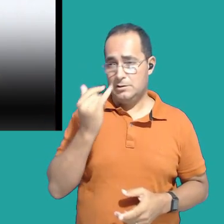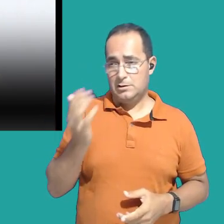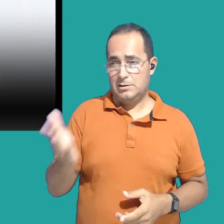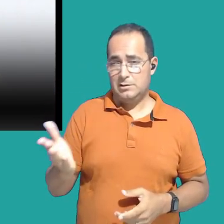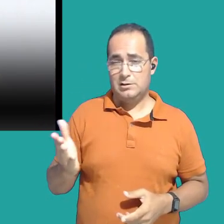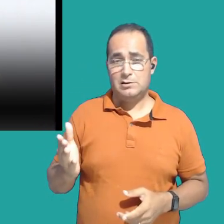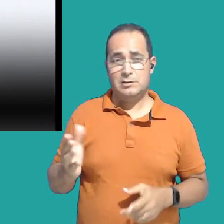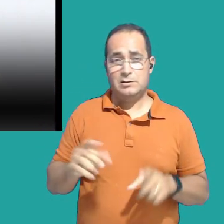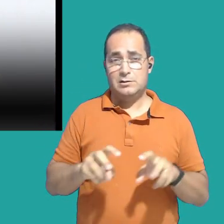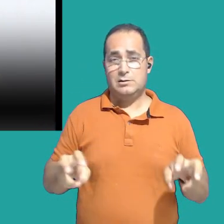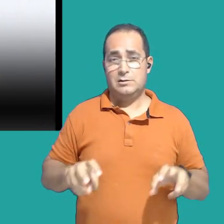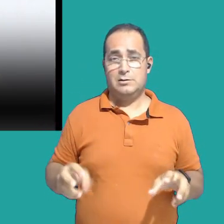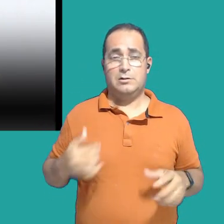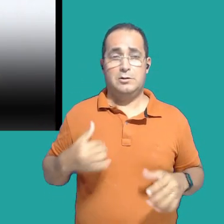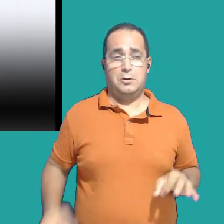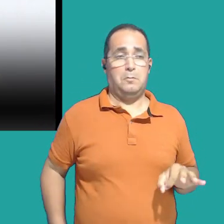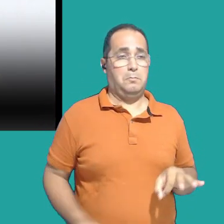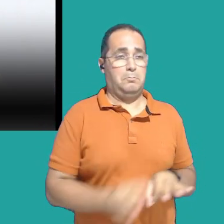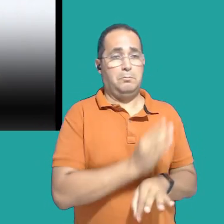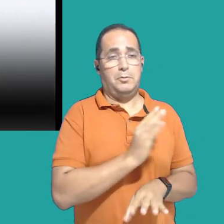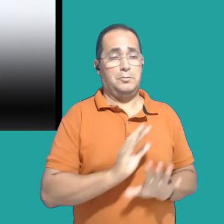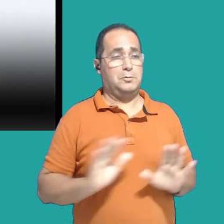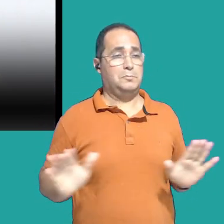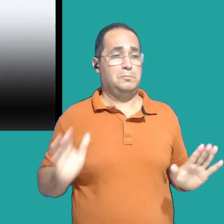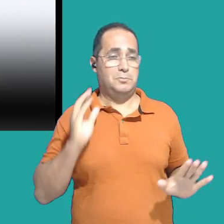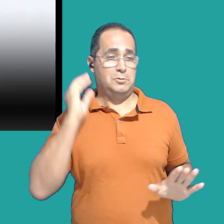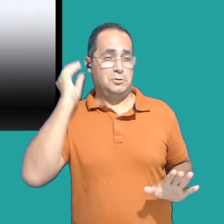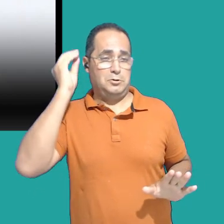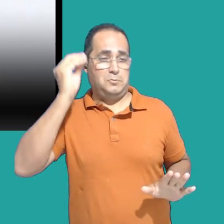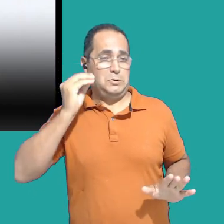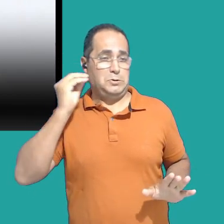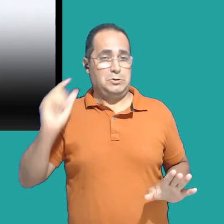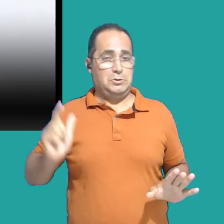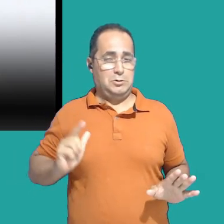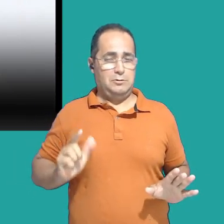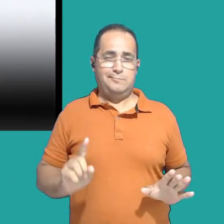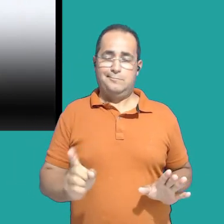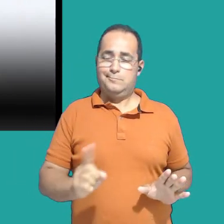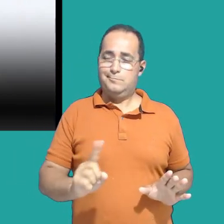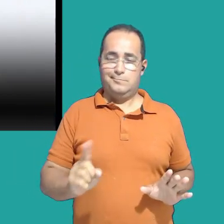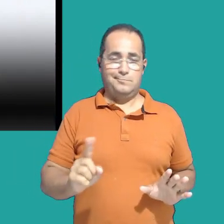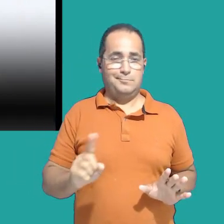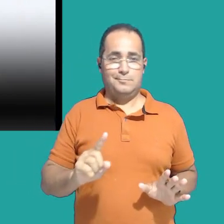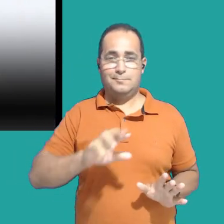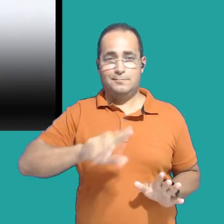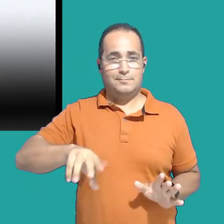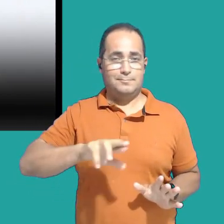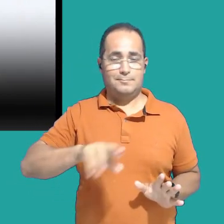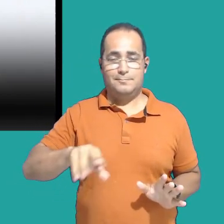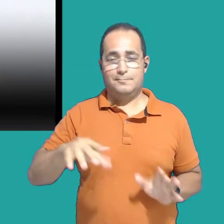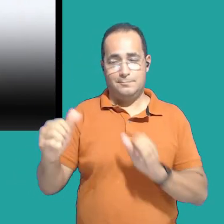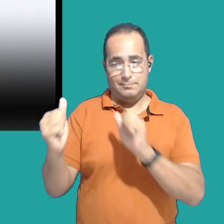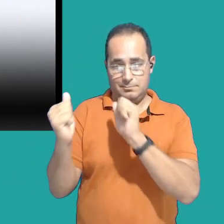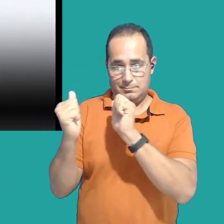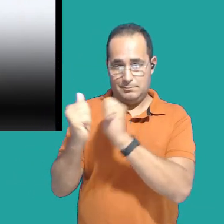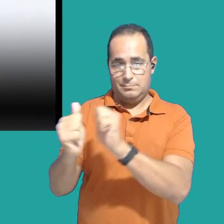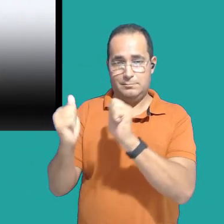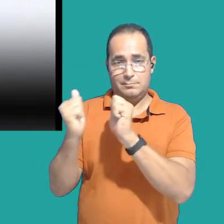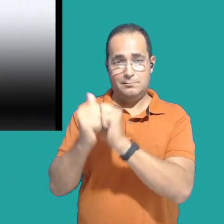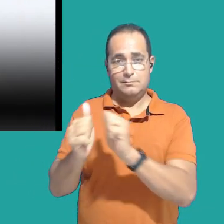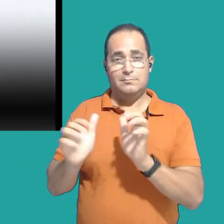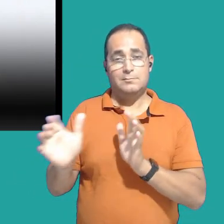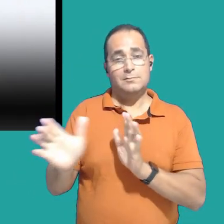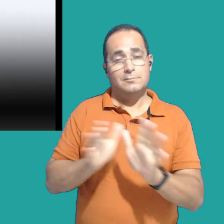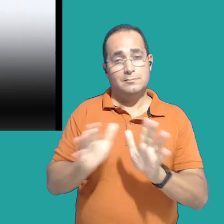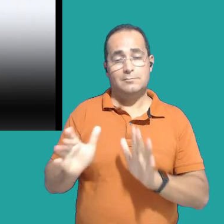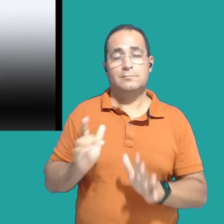com deficiência visual na sua sala, você já é uma pessoa que promove aí a